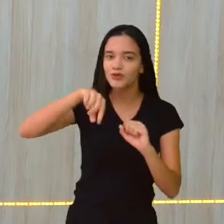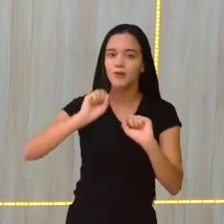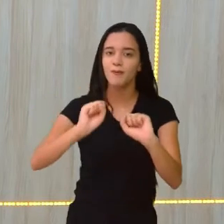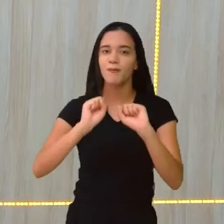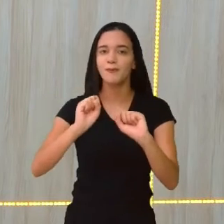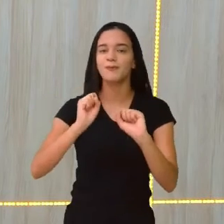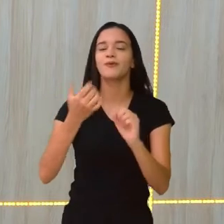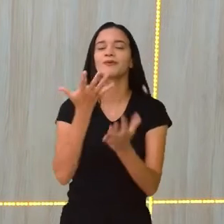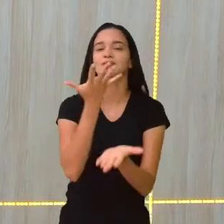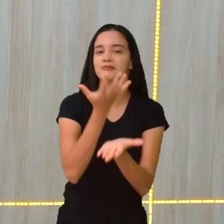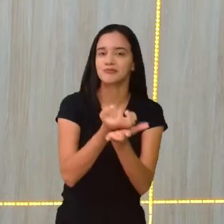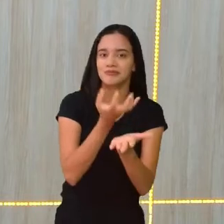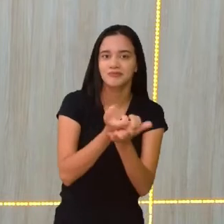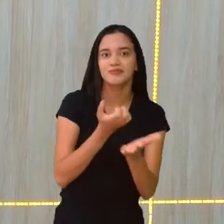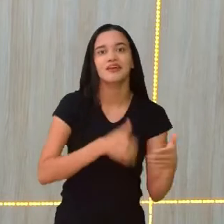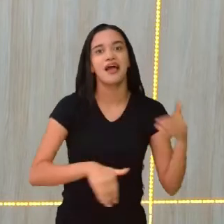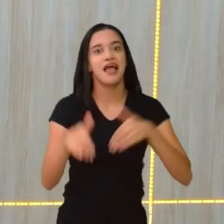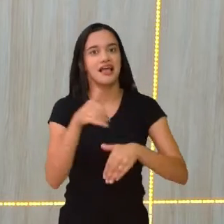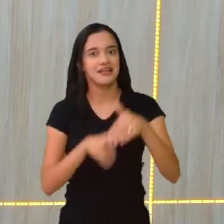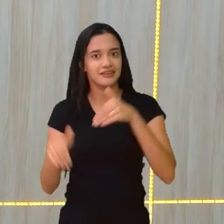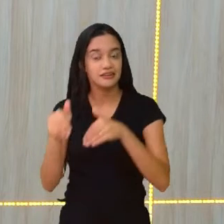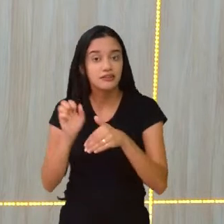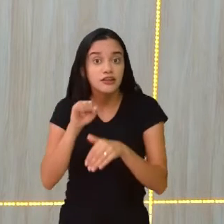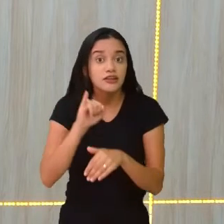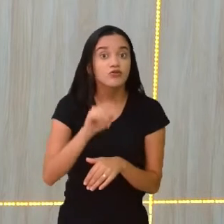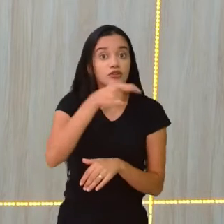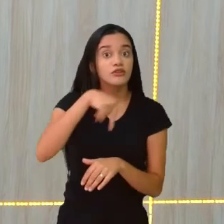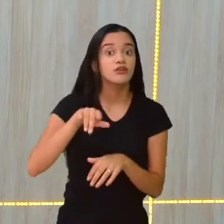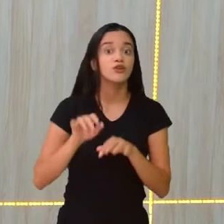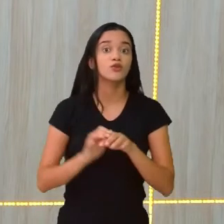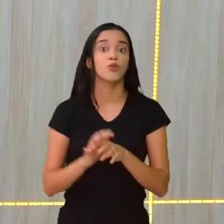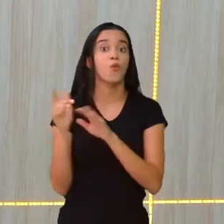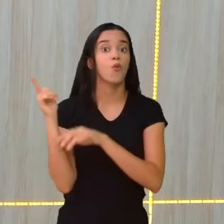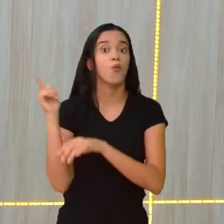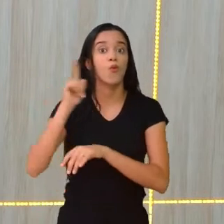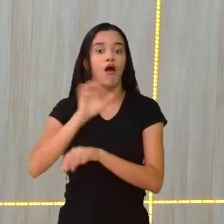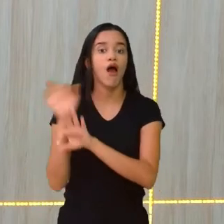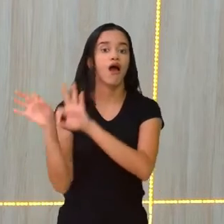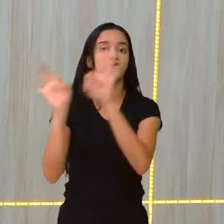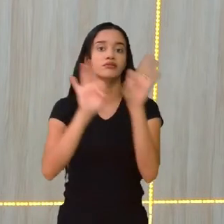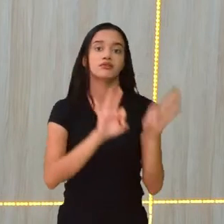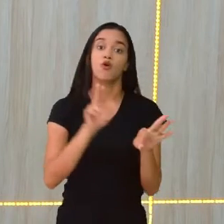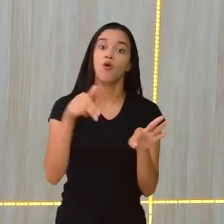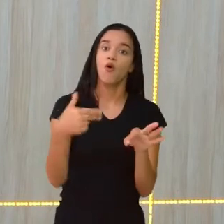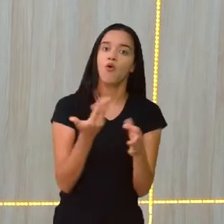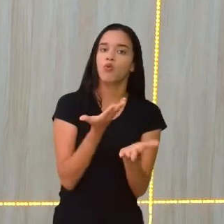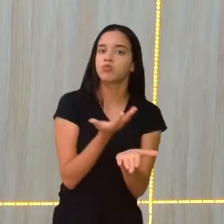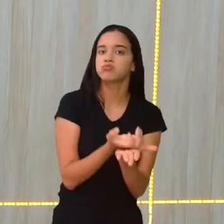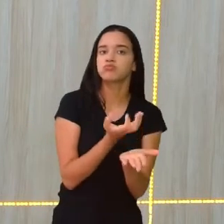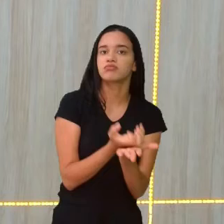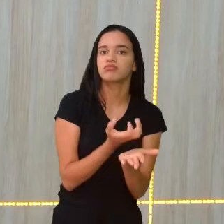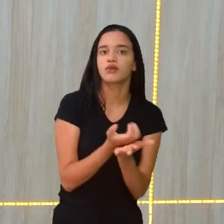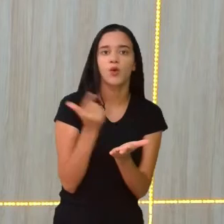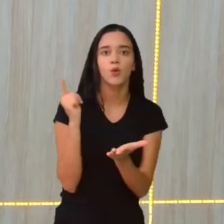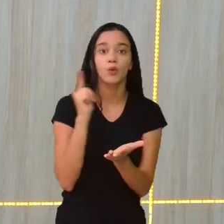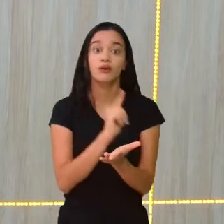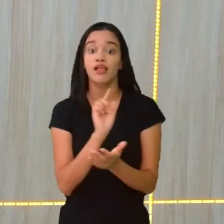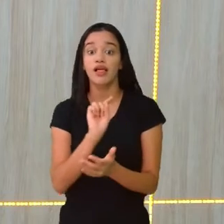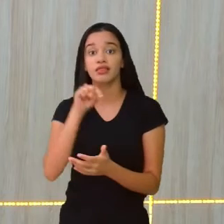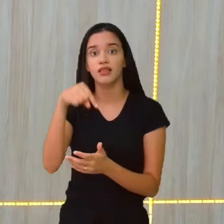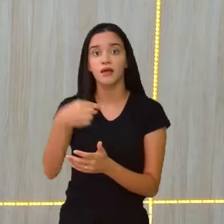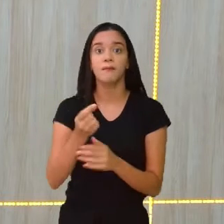e interagir conosco. Mas se vocês não conseguirem assistir na TV, não conseguirem baixar o aplicativo, vocês